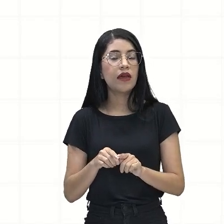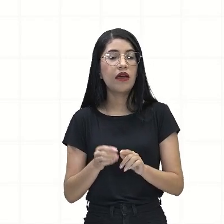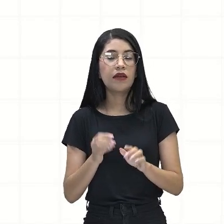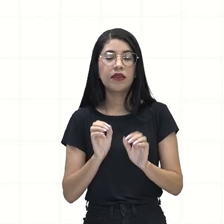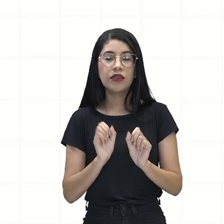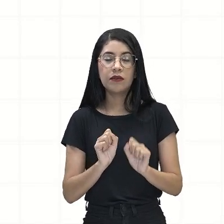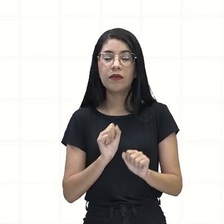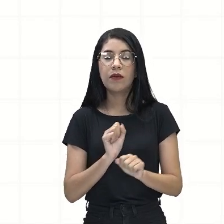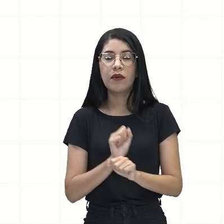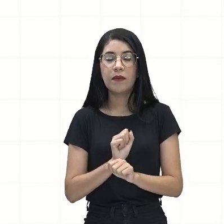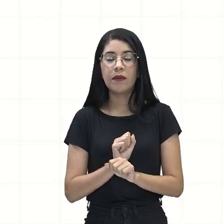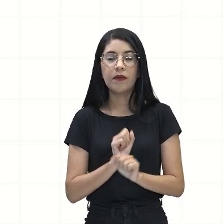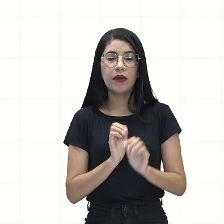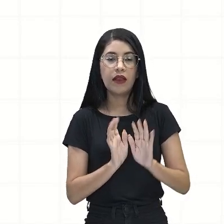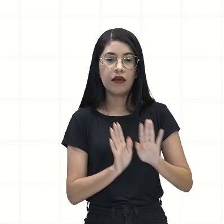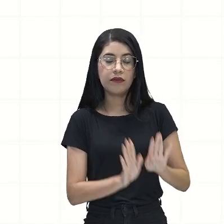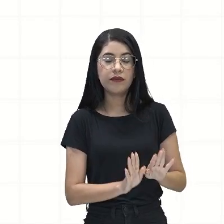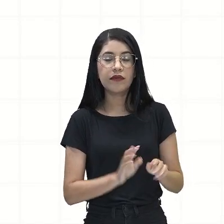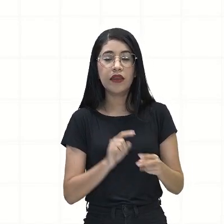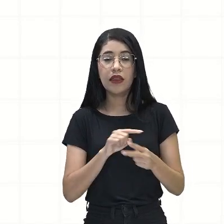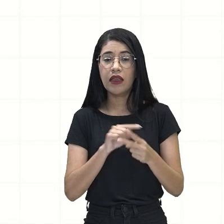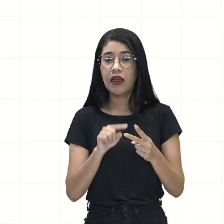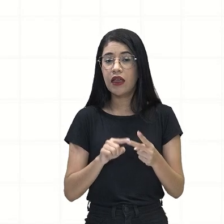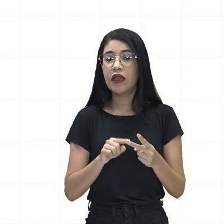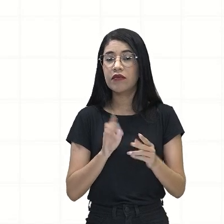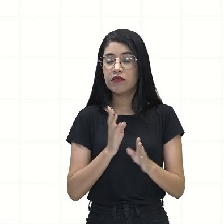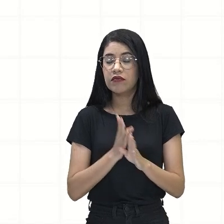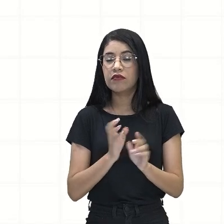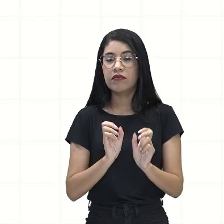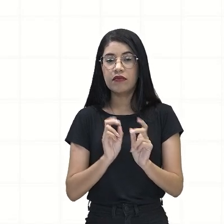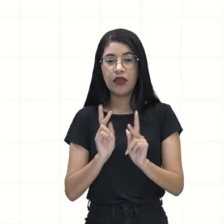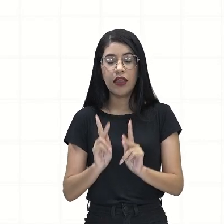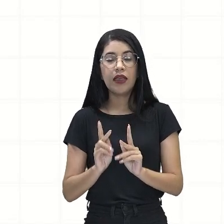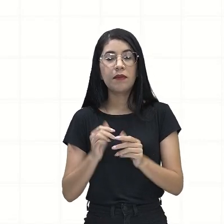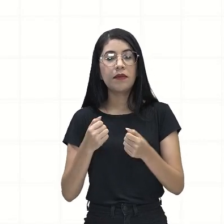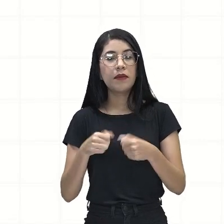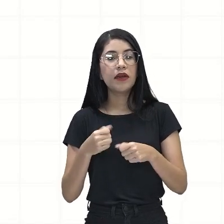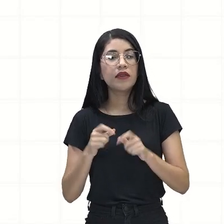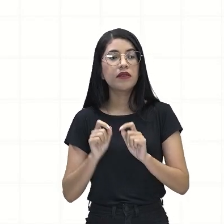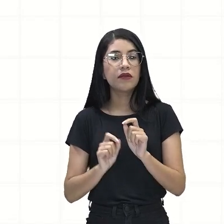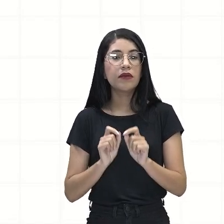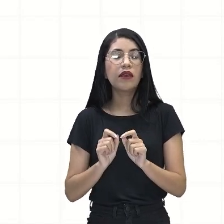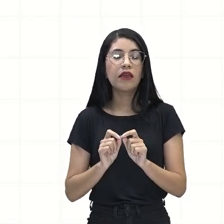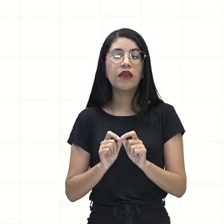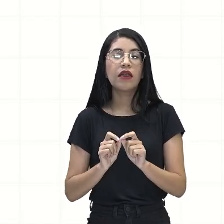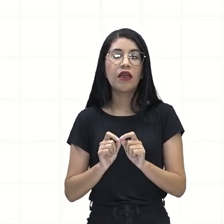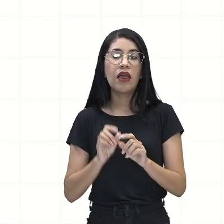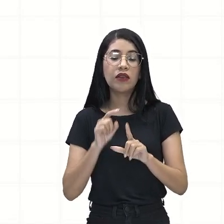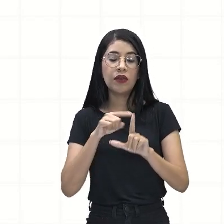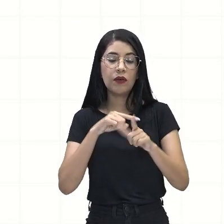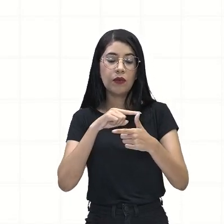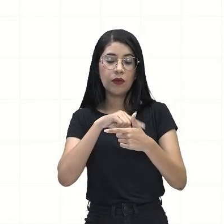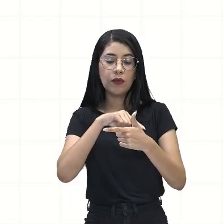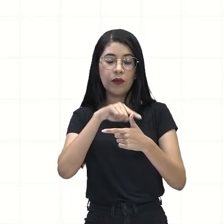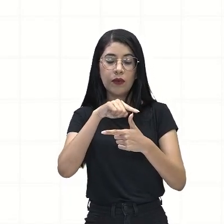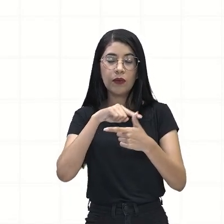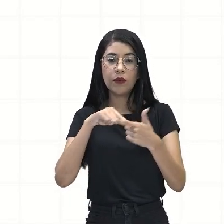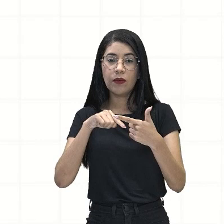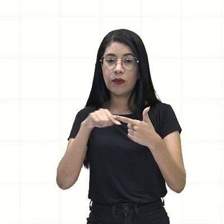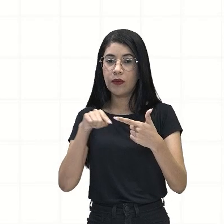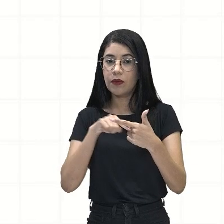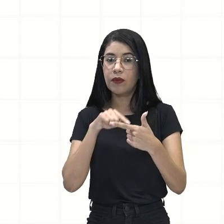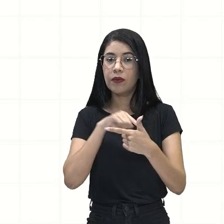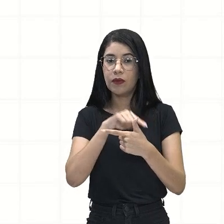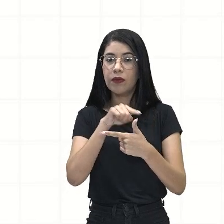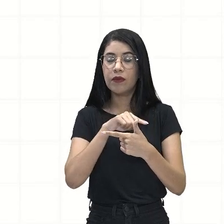Com esses dois valores que a gente encontrou, a gente já sabe que esses dois valores vão ser os catetos, né, da